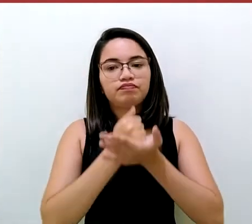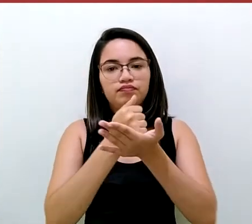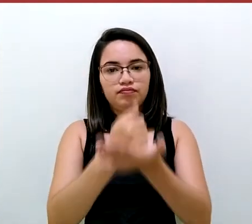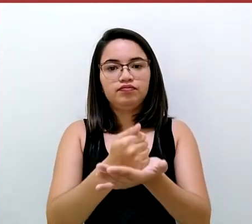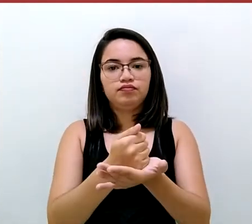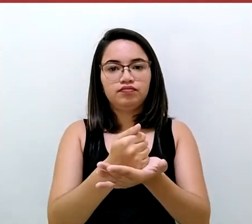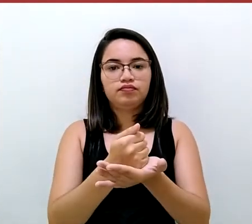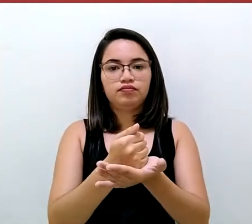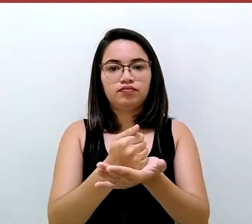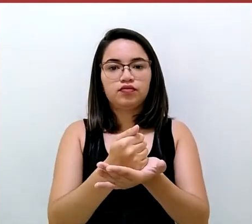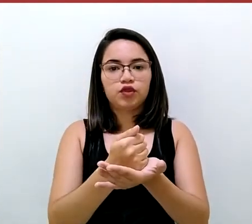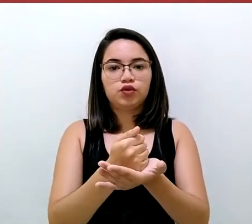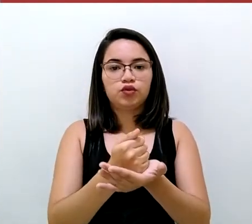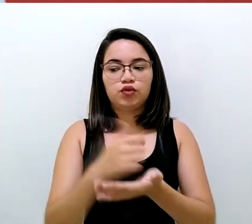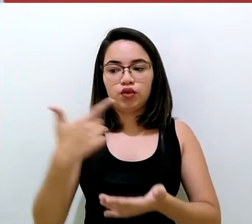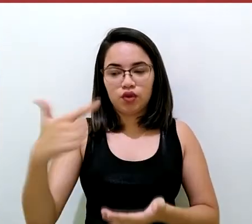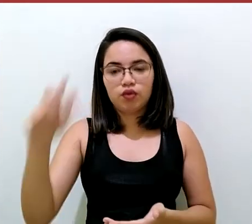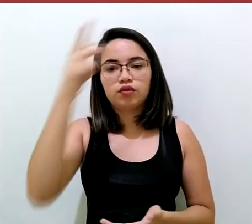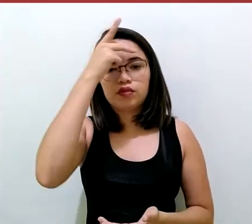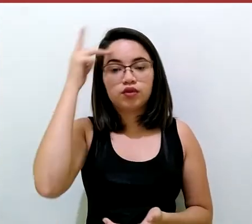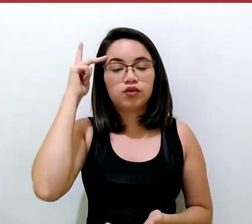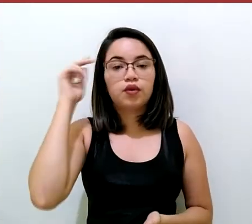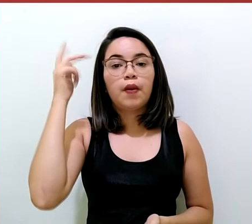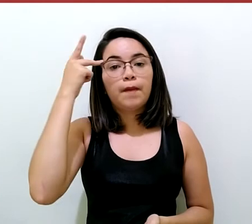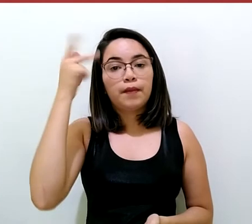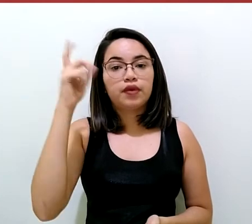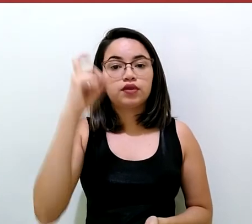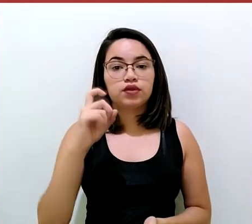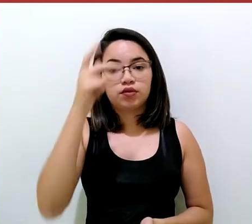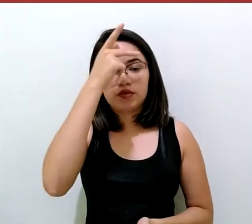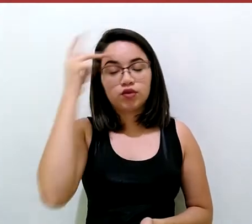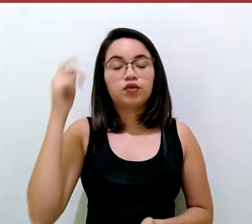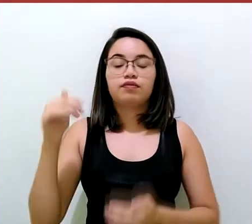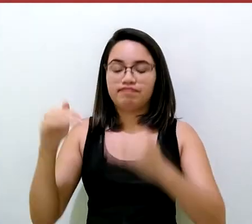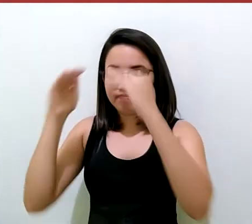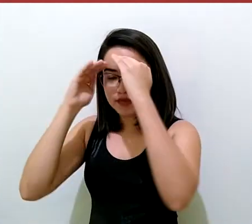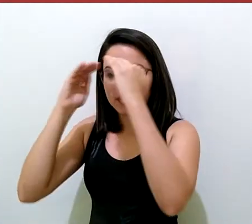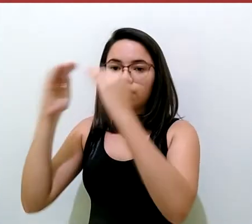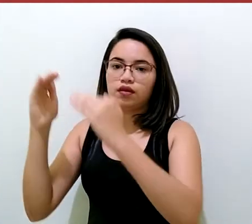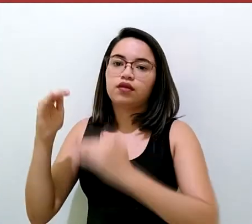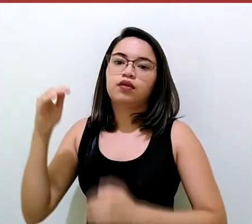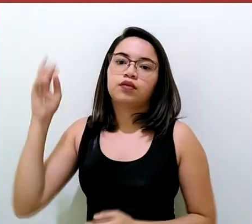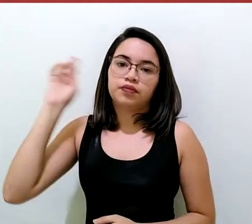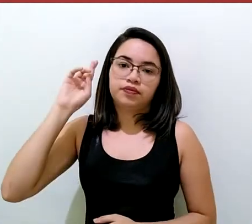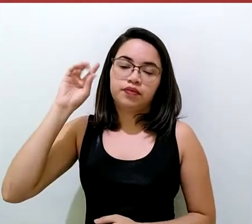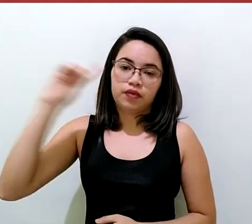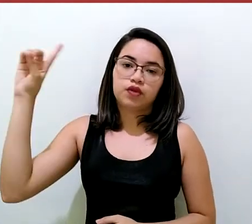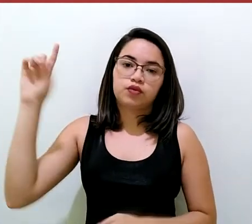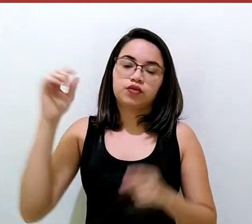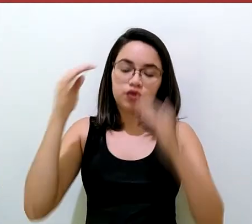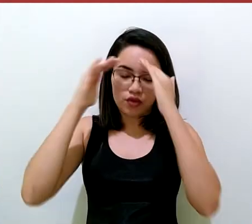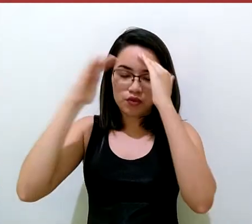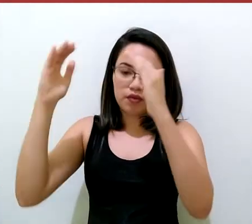pessoa que ajuda o seu semelhante, para que ele seja uma pessoa que teme a Deus,